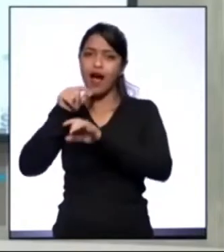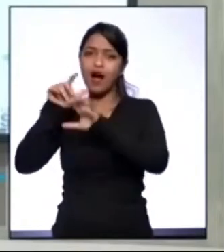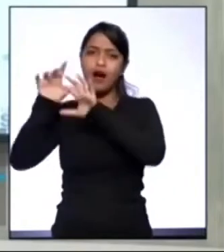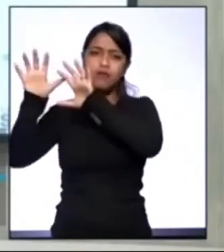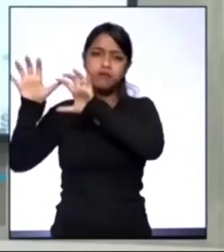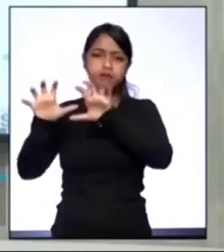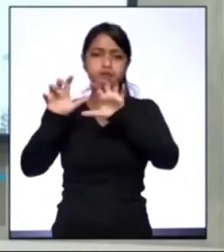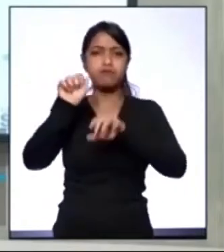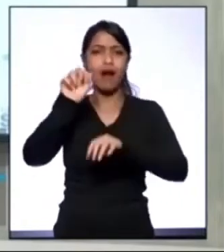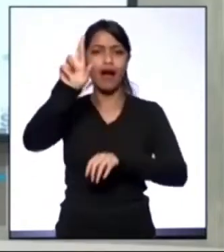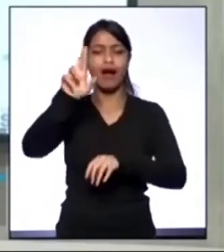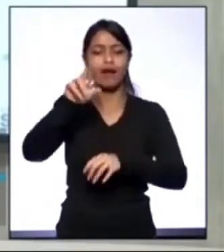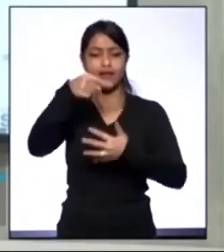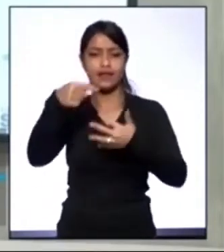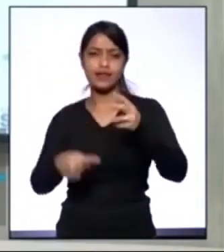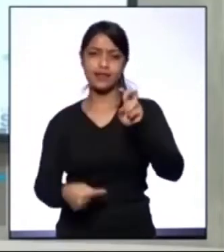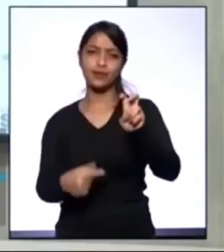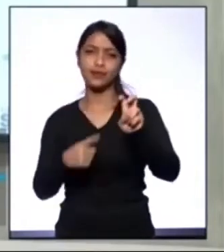o verão,